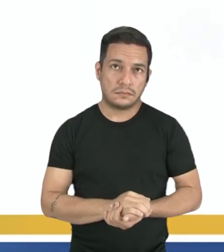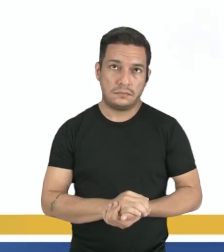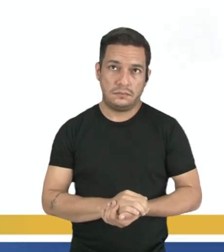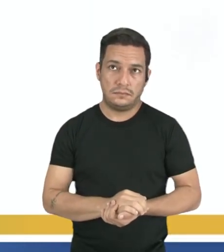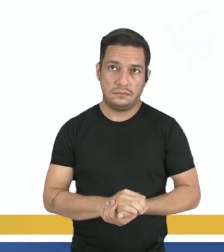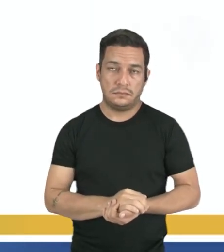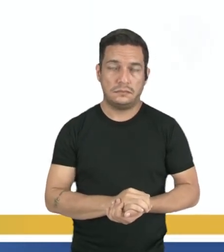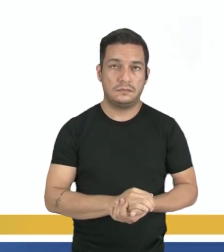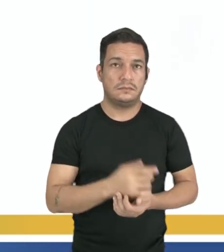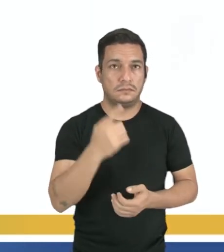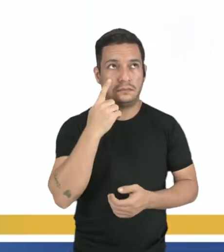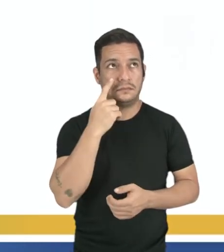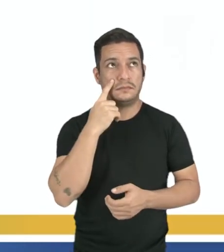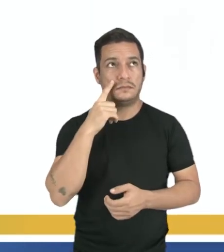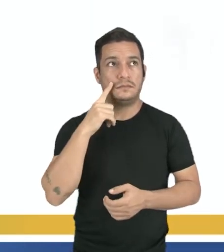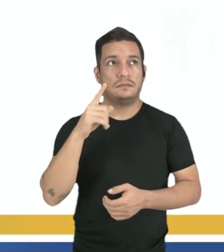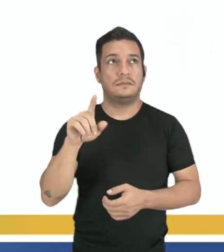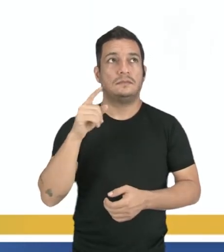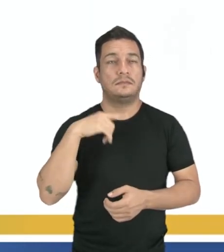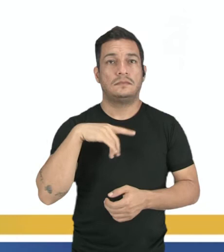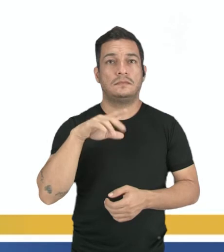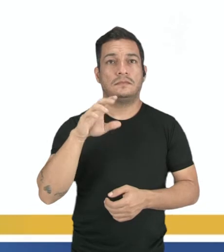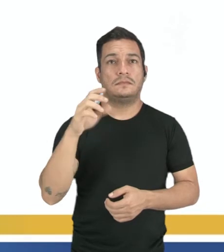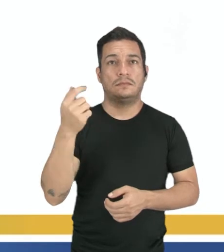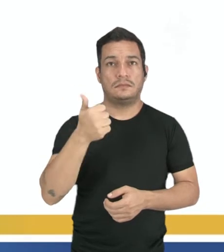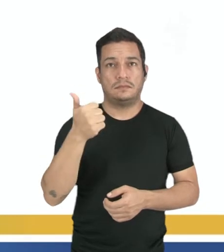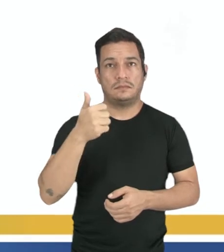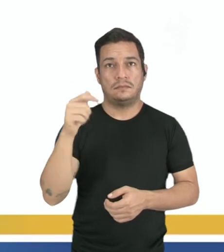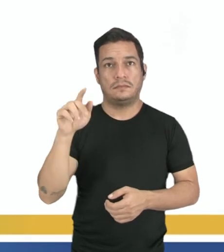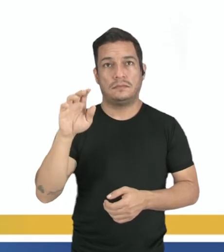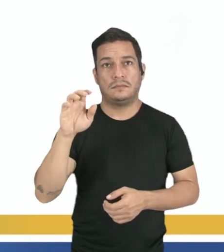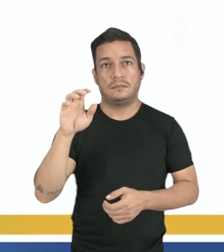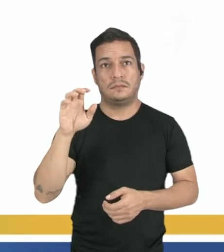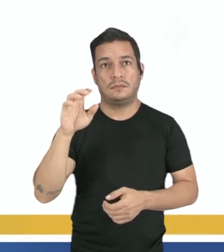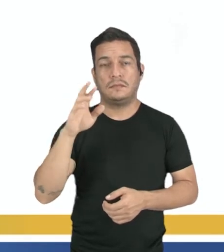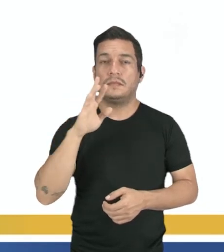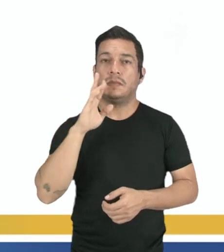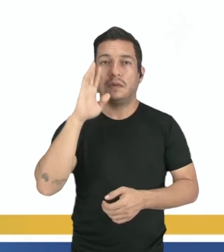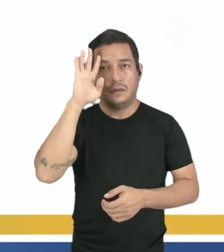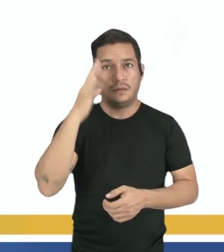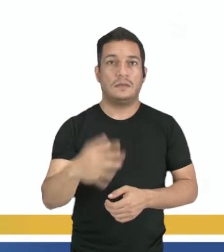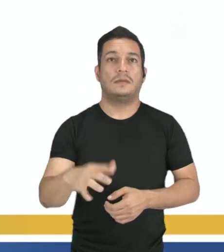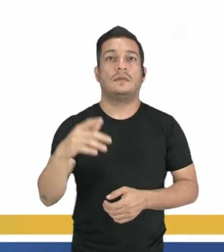Muito bem, então a solução de uma equação polinomial do primeiro grau com duas incógnitas